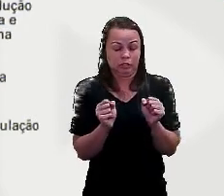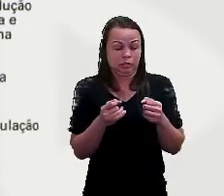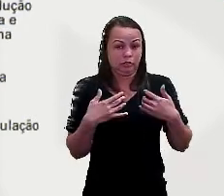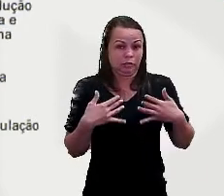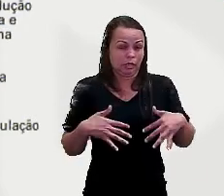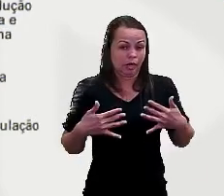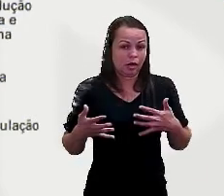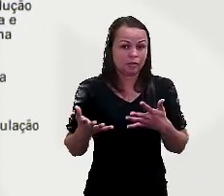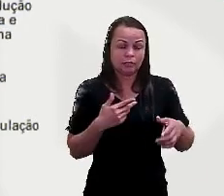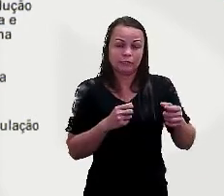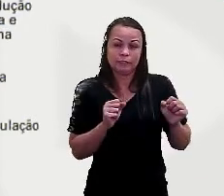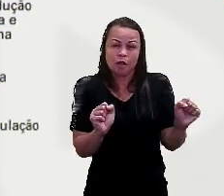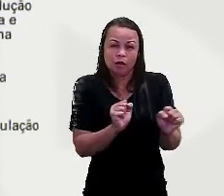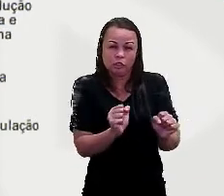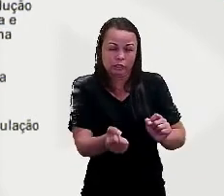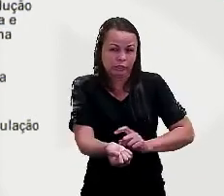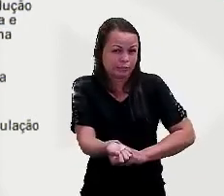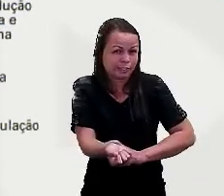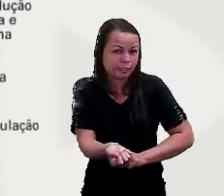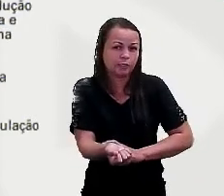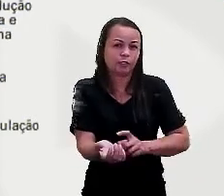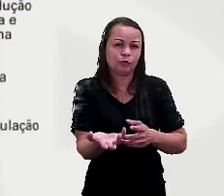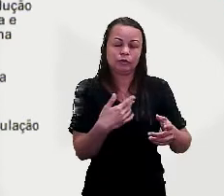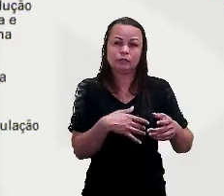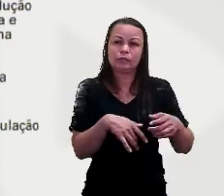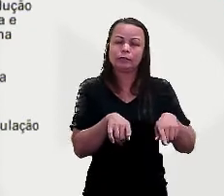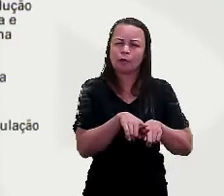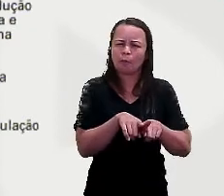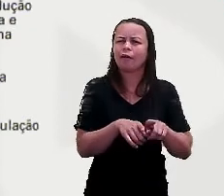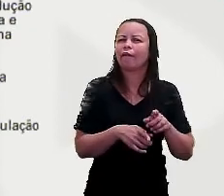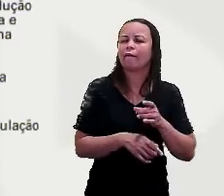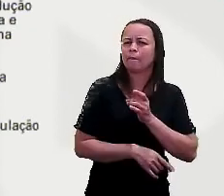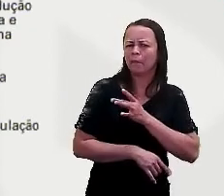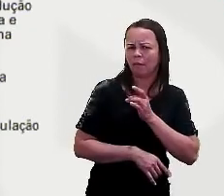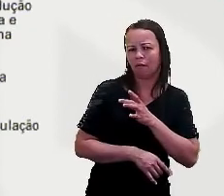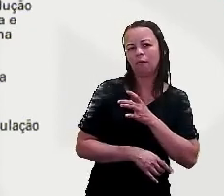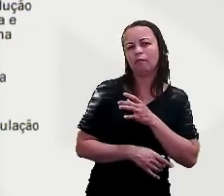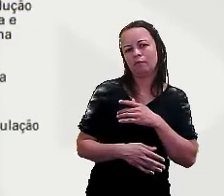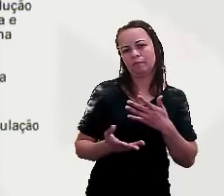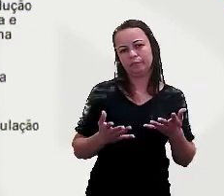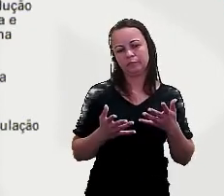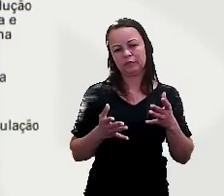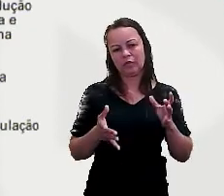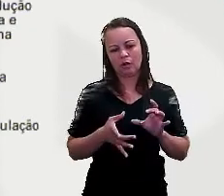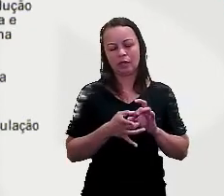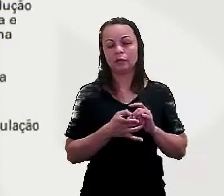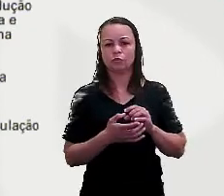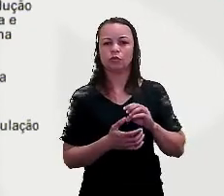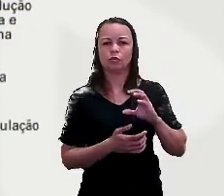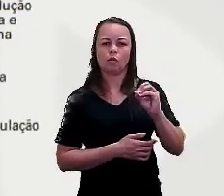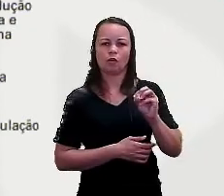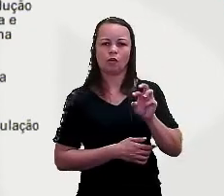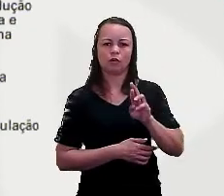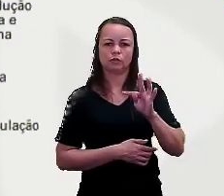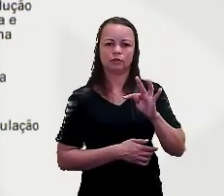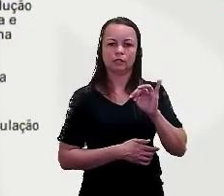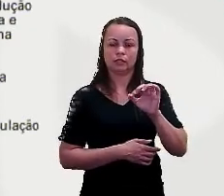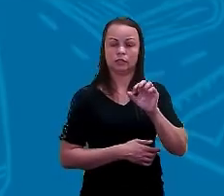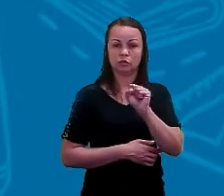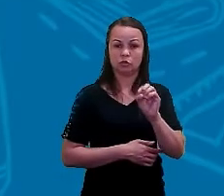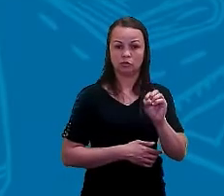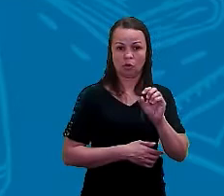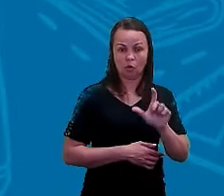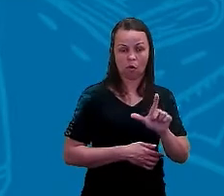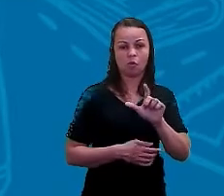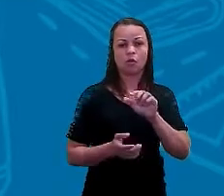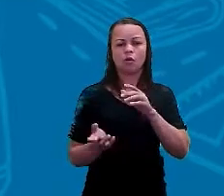situações de quê? De agitação, muitas vezes até de medo. Ou seja, está intimamente ligado ao cortisol, que é o hormônio do estresse, e também intimamente ligado